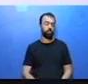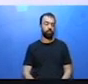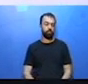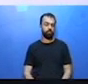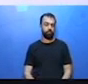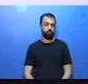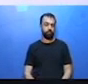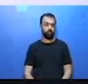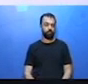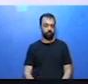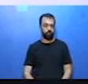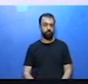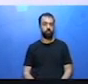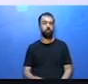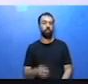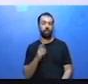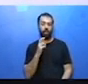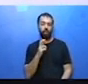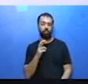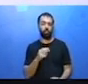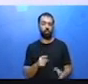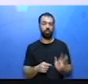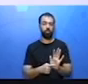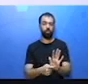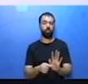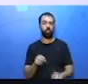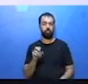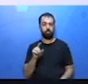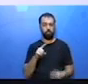3,14, porque as respostas da alternativa